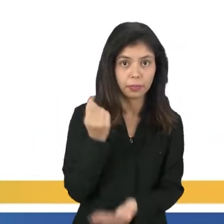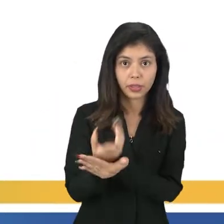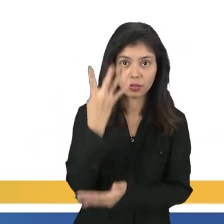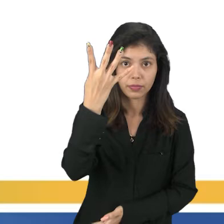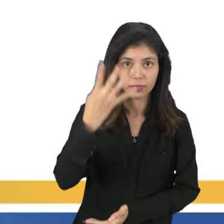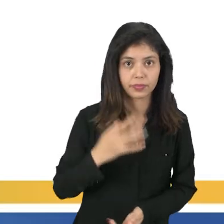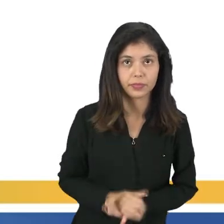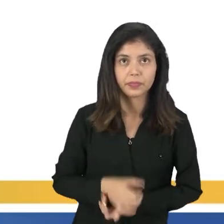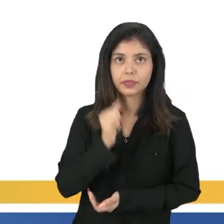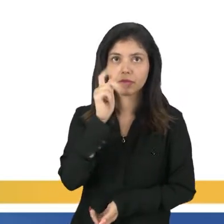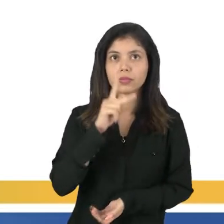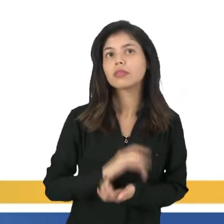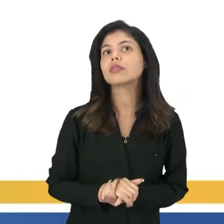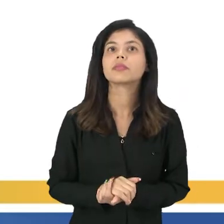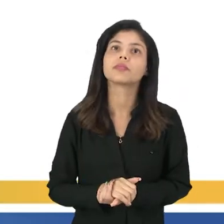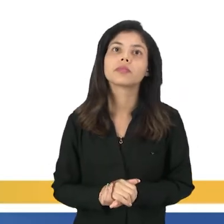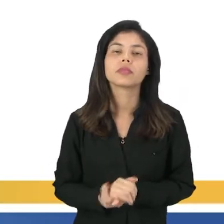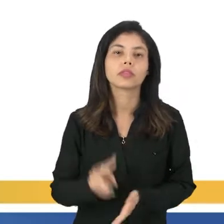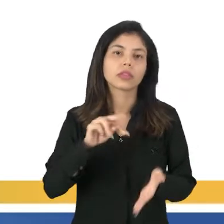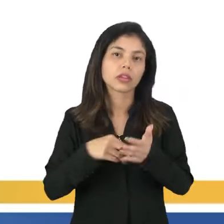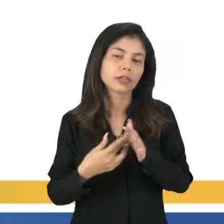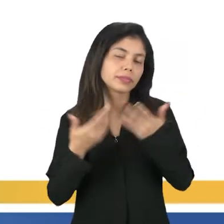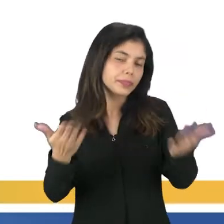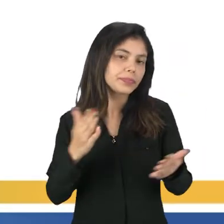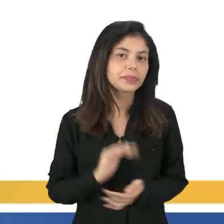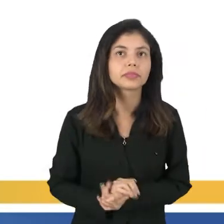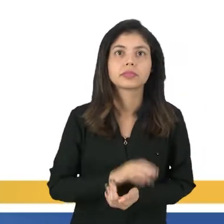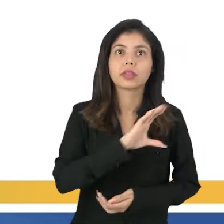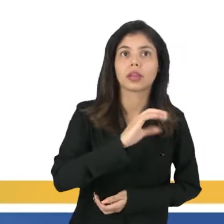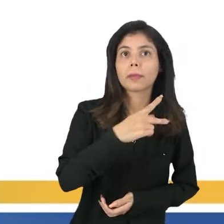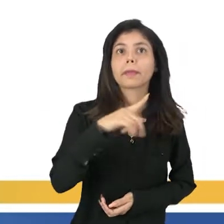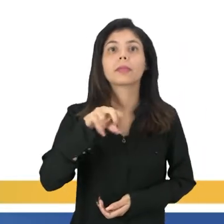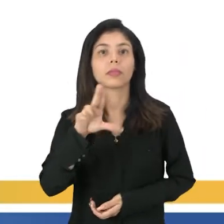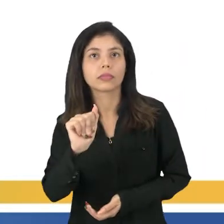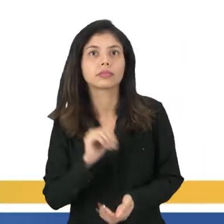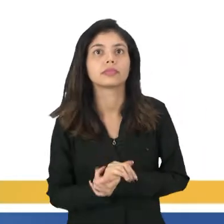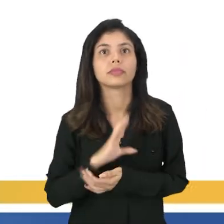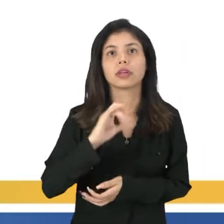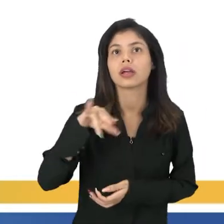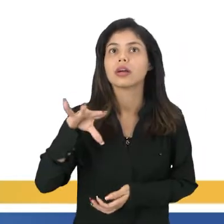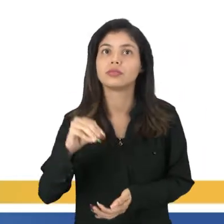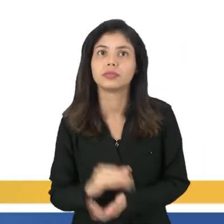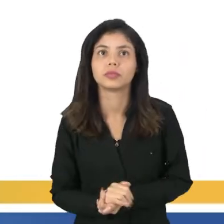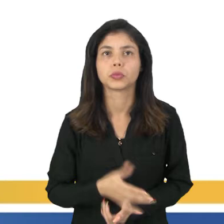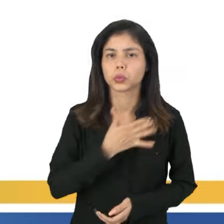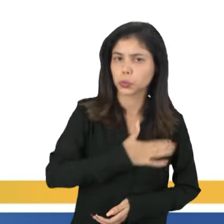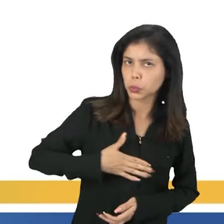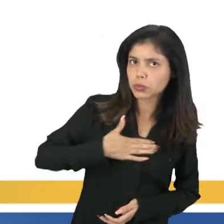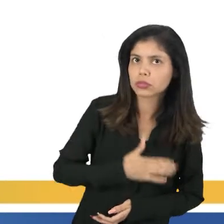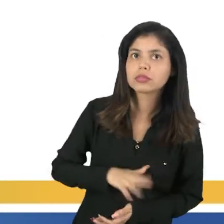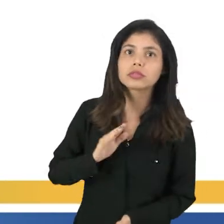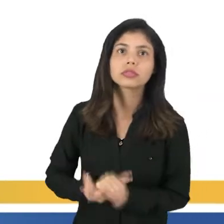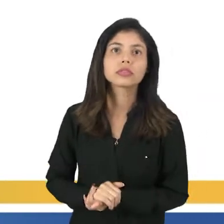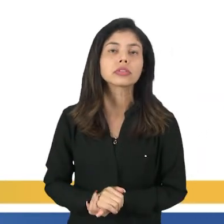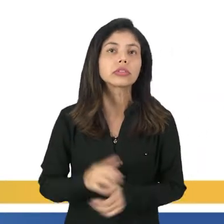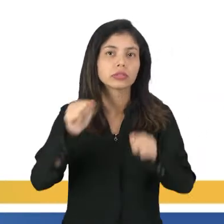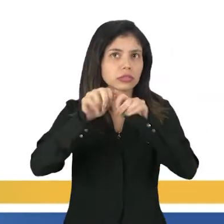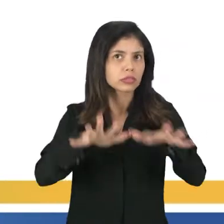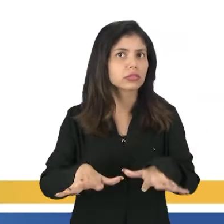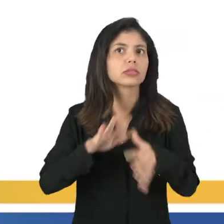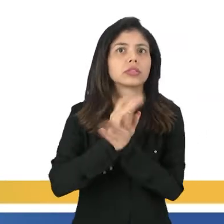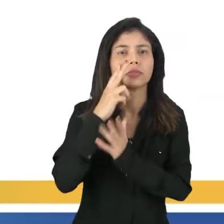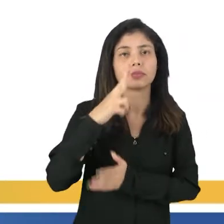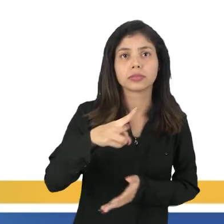4, ok? Então é o seguinte, Paulo e Caio foram ao mercado, gostaram de uma promoção e